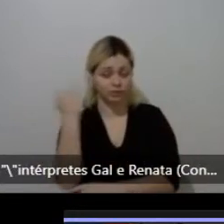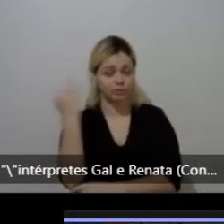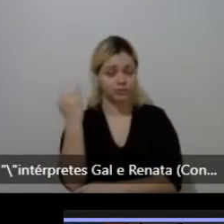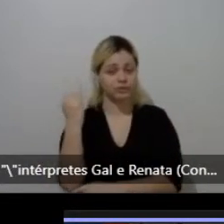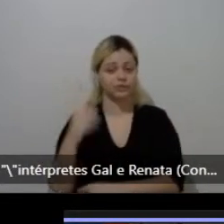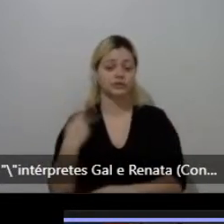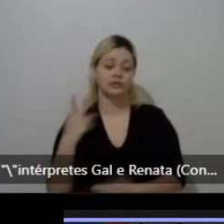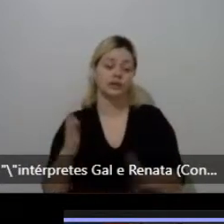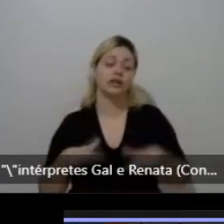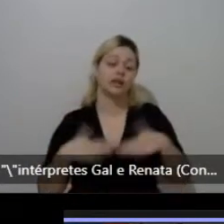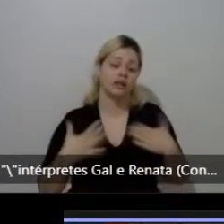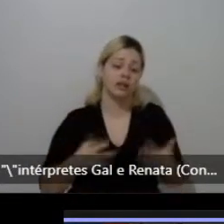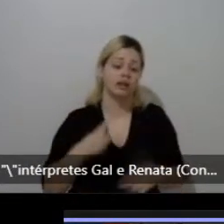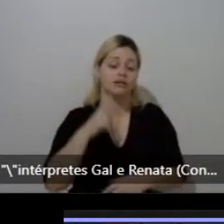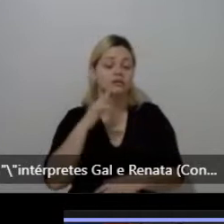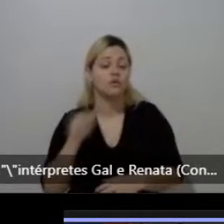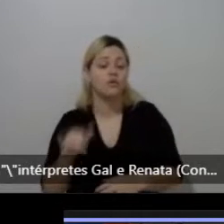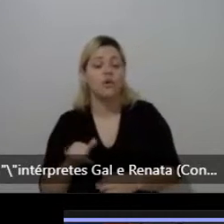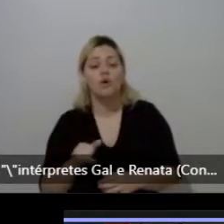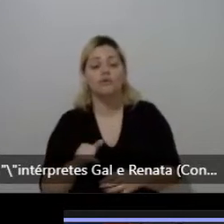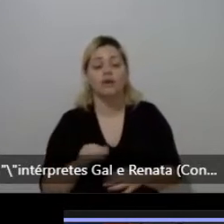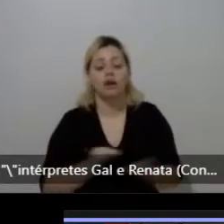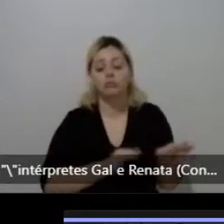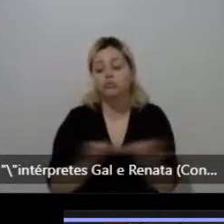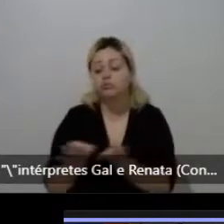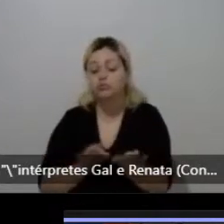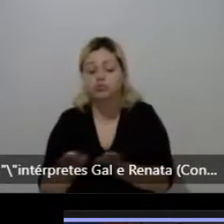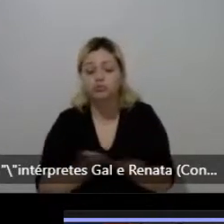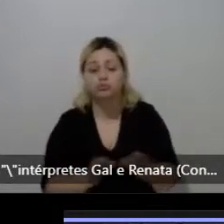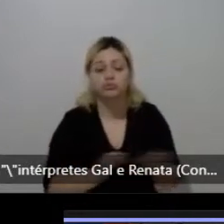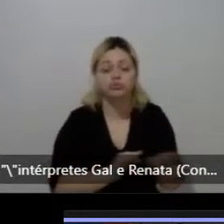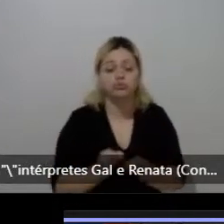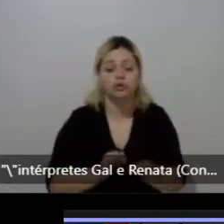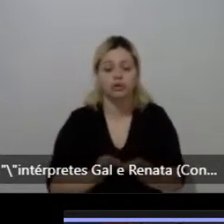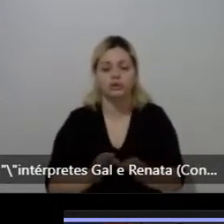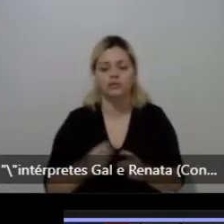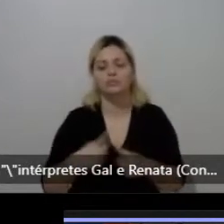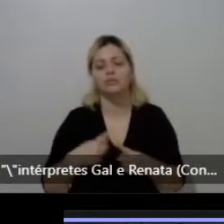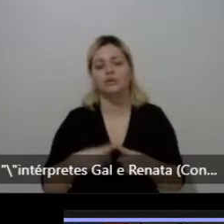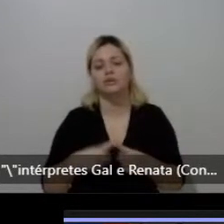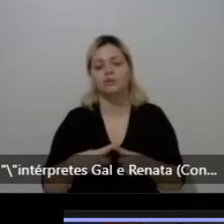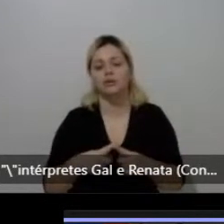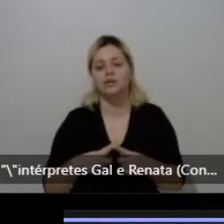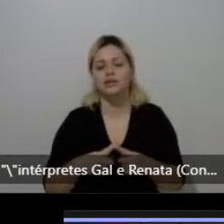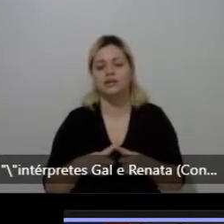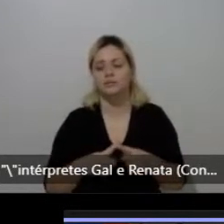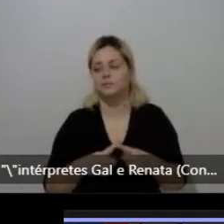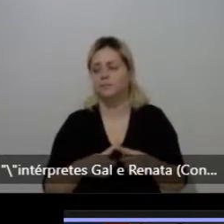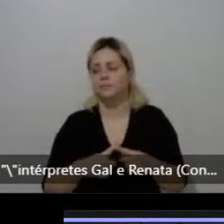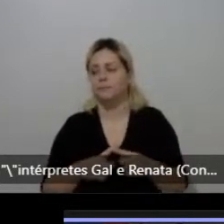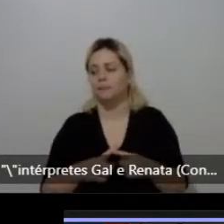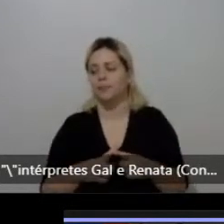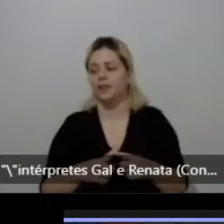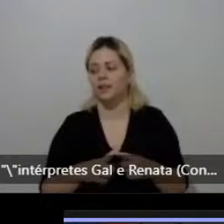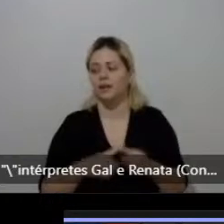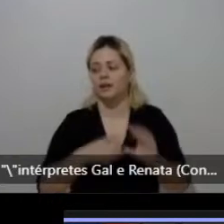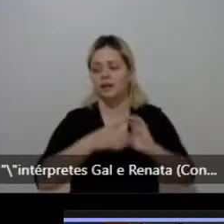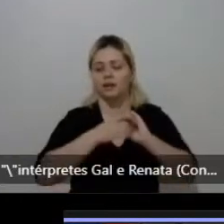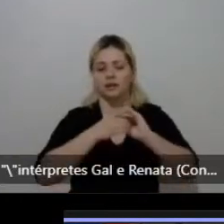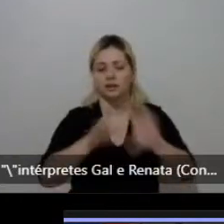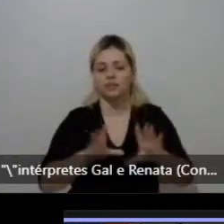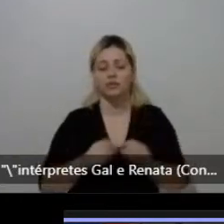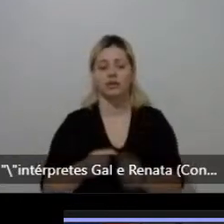eles vão ensaiando processos de democracia direta, né, como eles se organizam, né? Então, a democracia